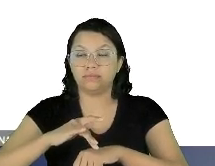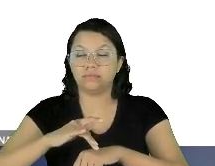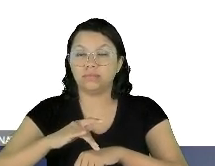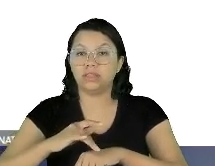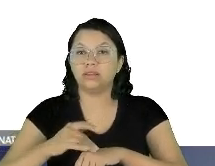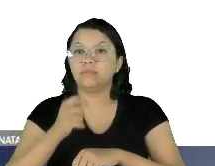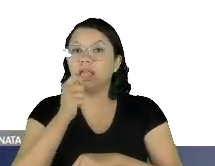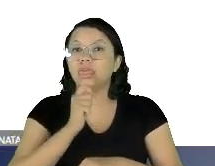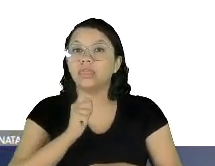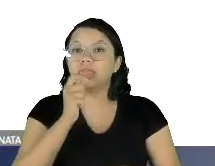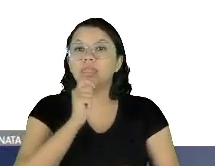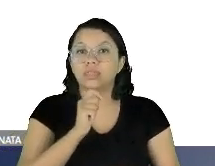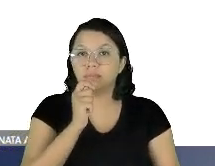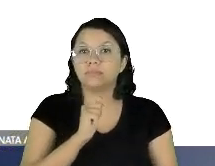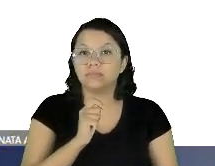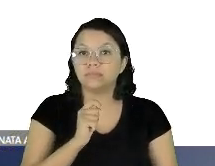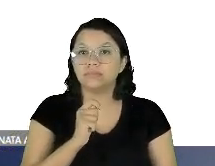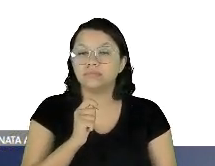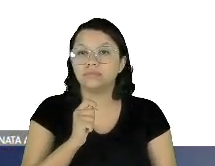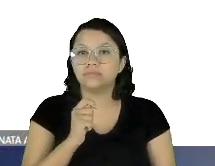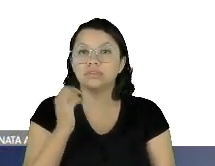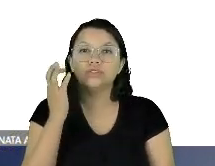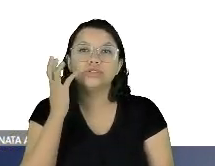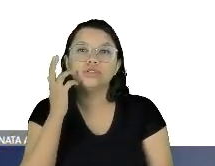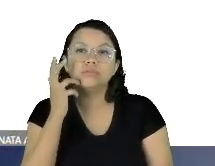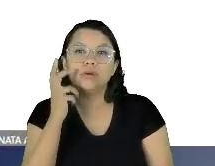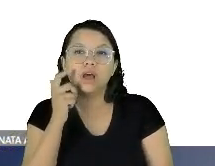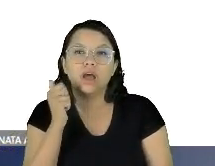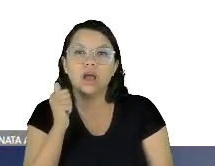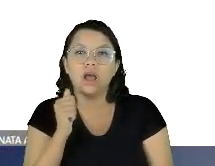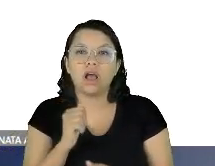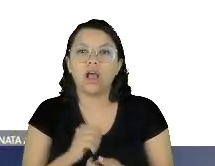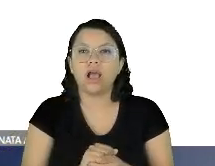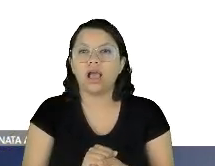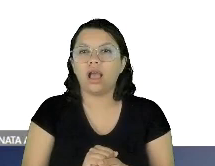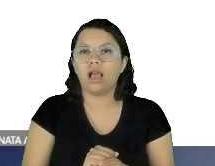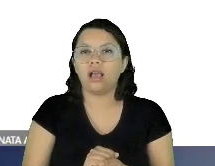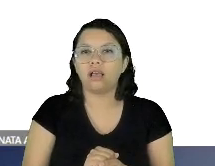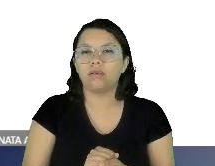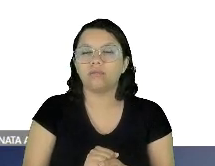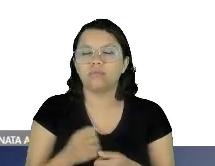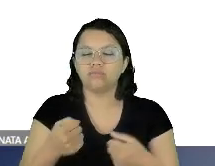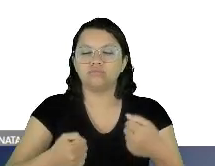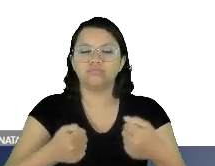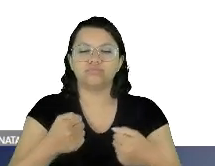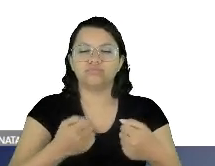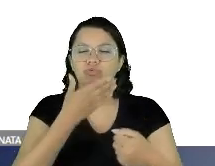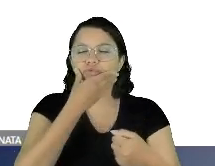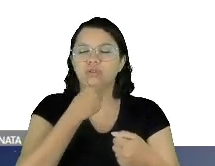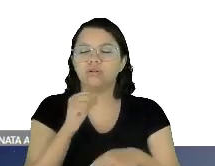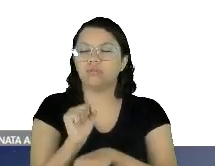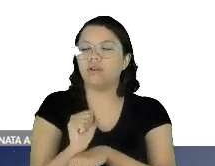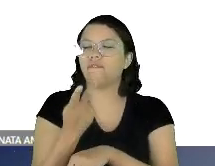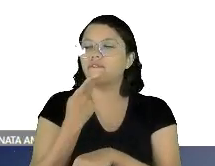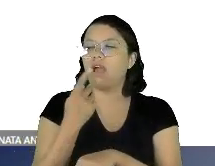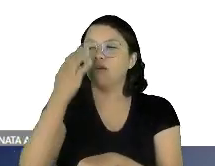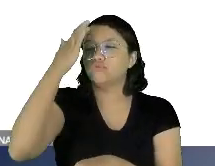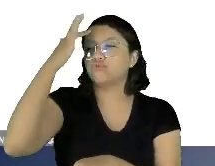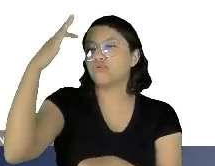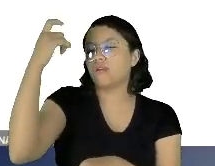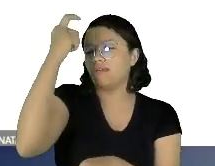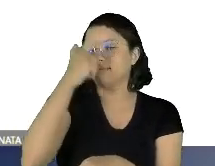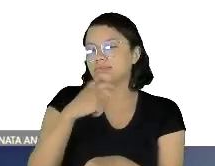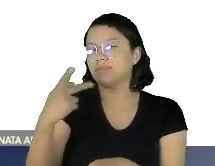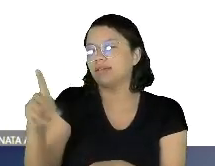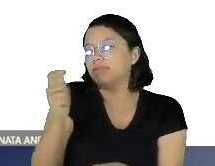morango. Um carro para e o motorista fala, sonhando em ser esse picolé. É esse tipo de violência que sofremos todos